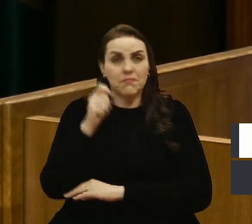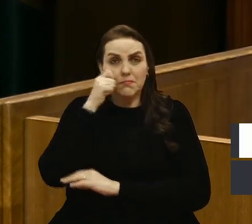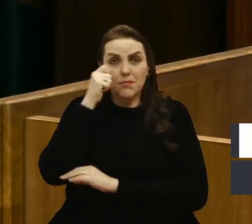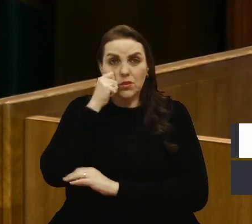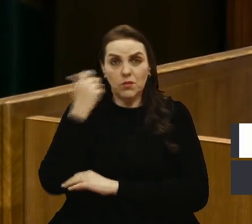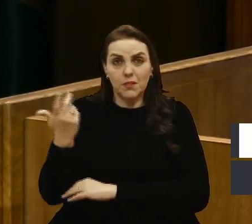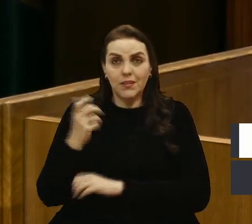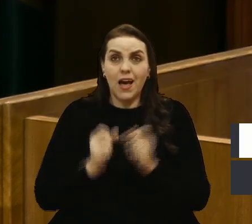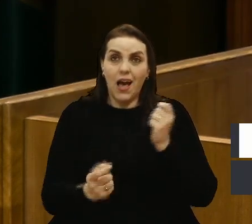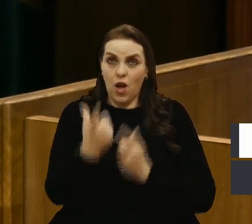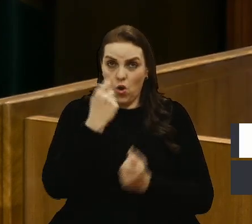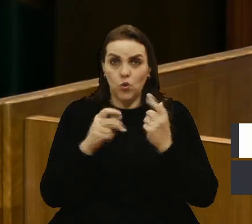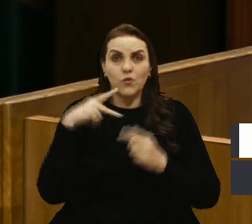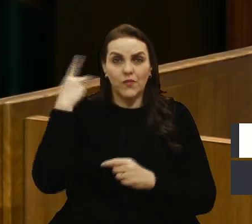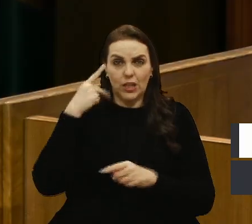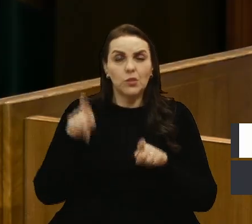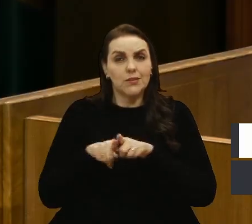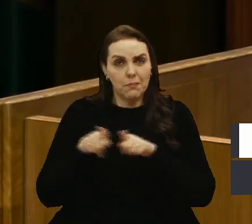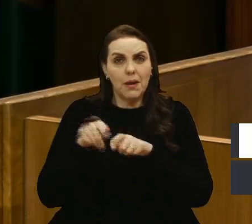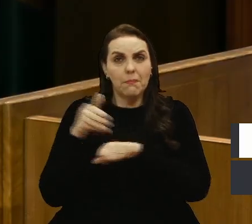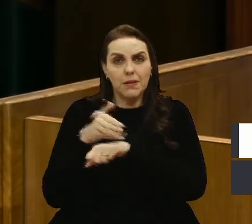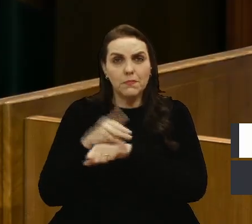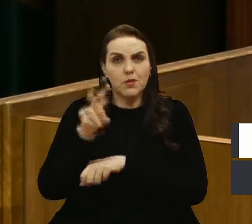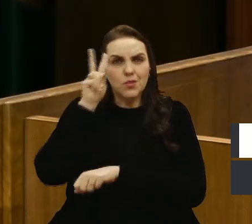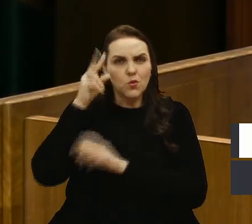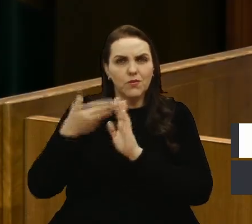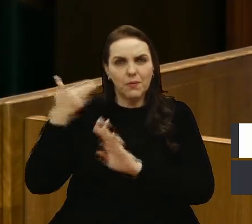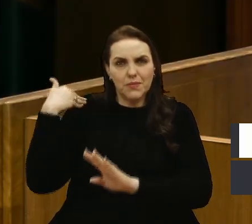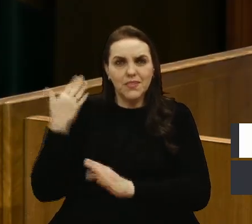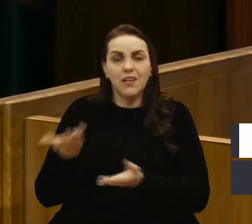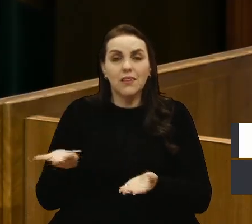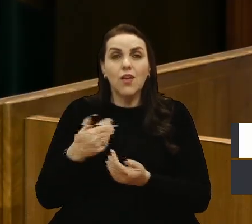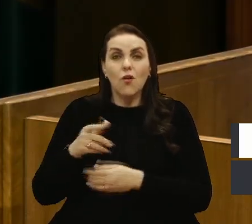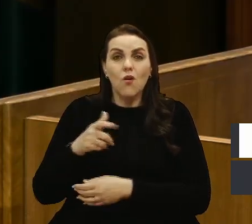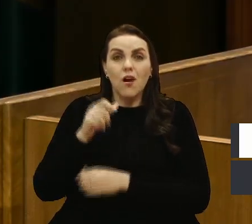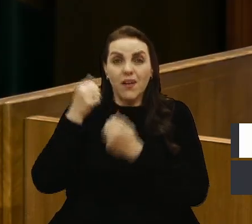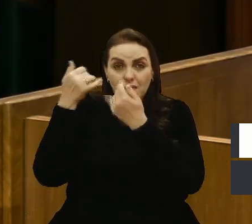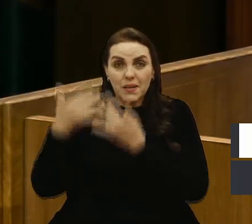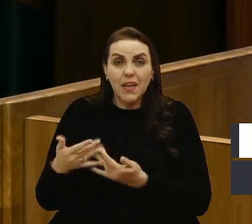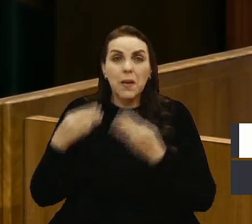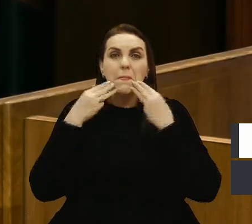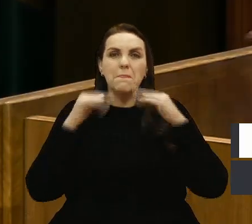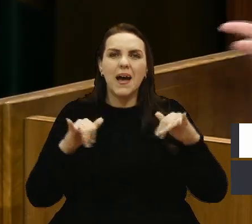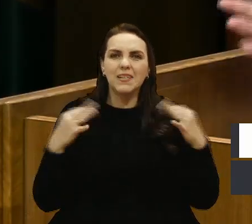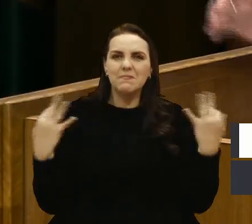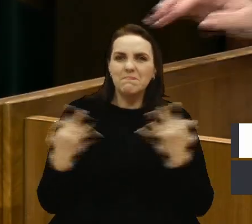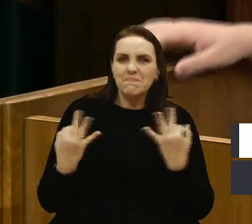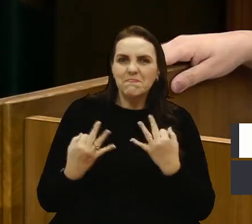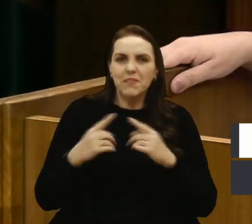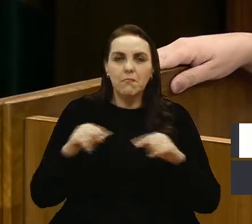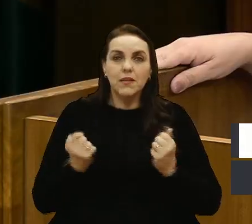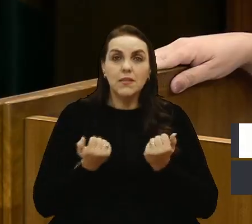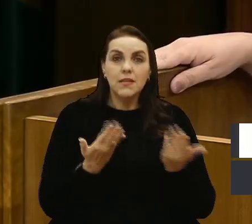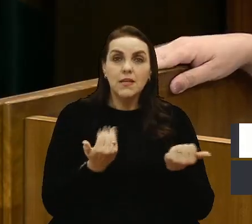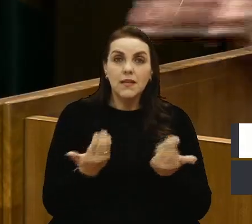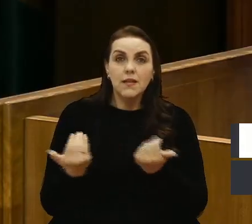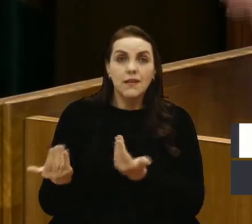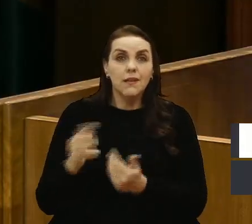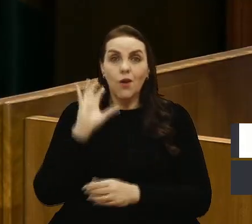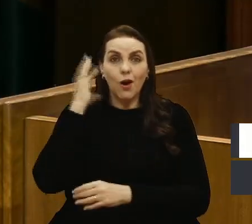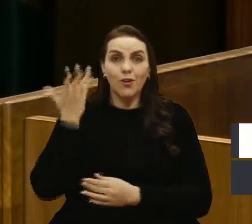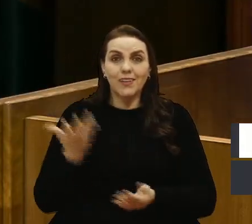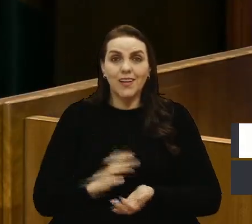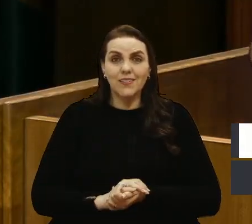vereadores participaram da reunião que a gente teve na segunda passada, eu falei pessoalmente para ele, o marketing é bom, mas a entrega não acontece.